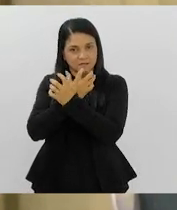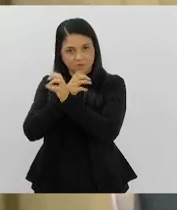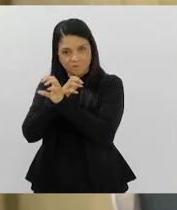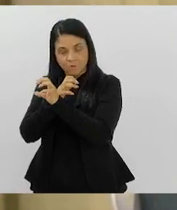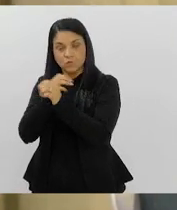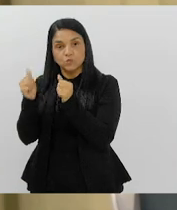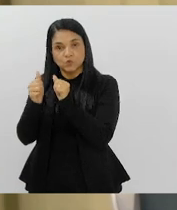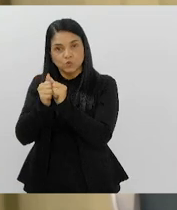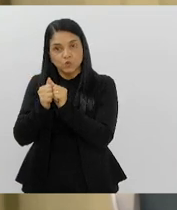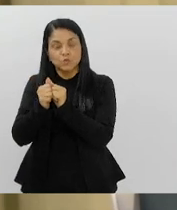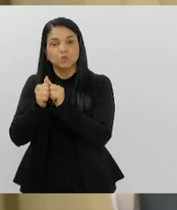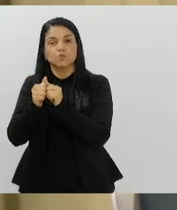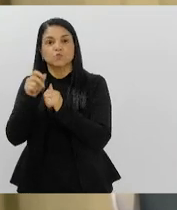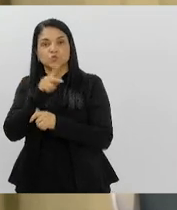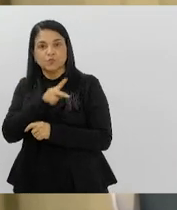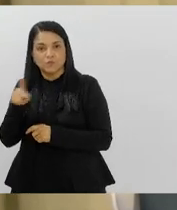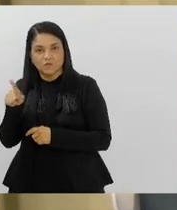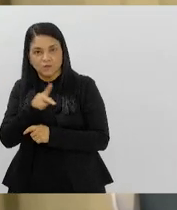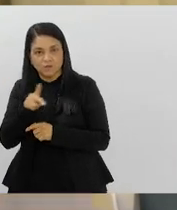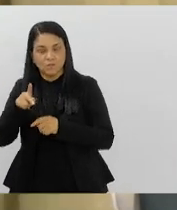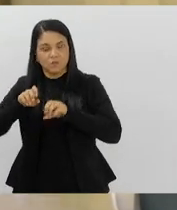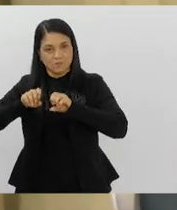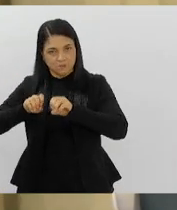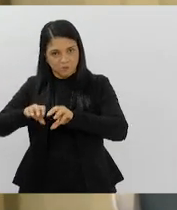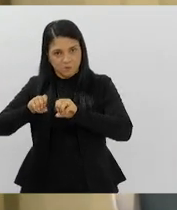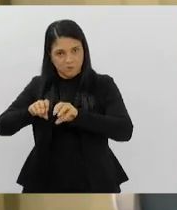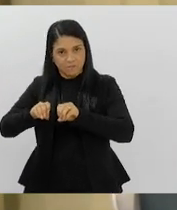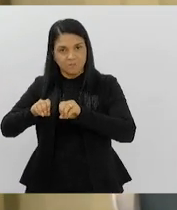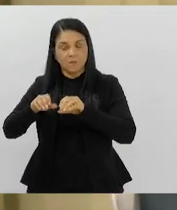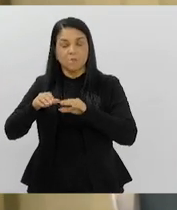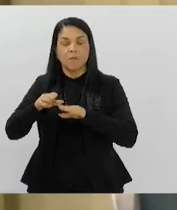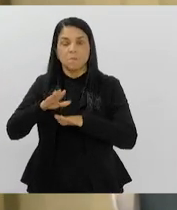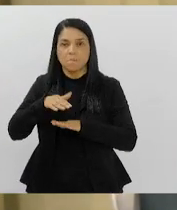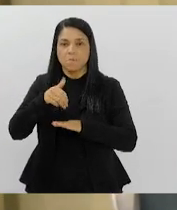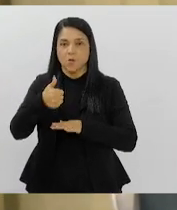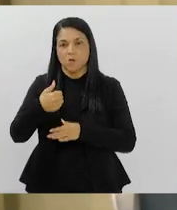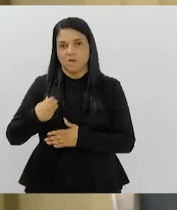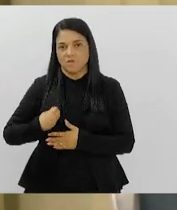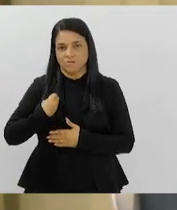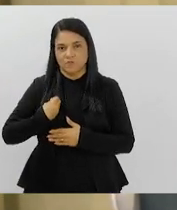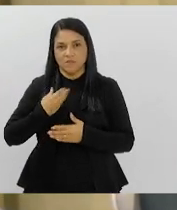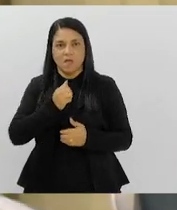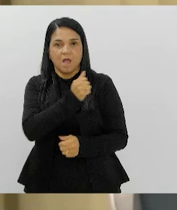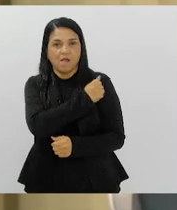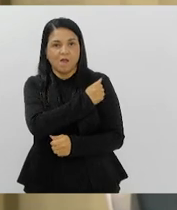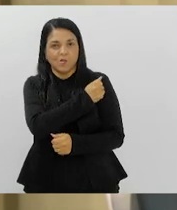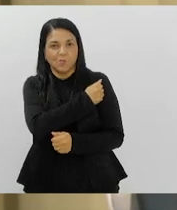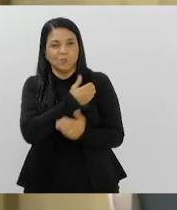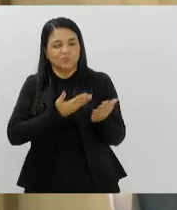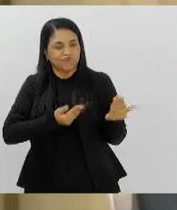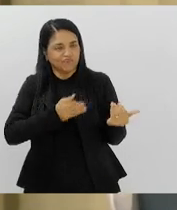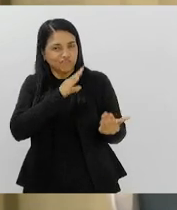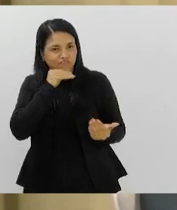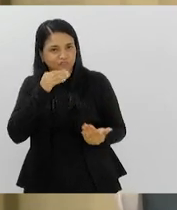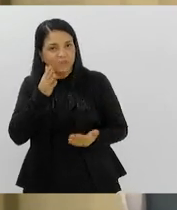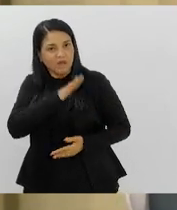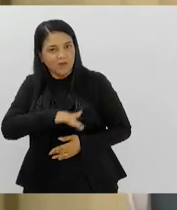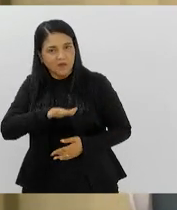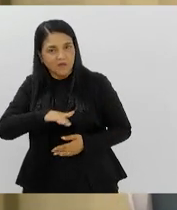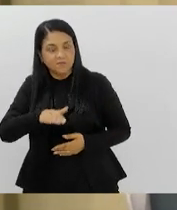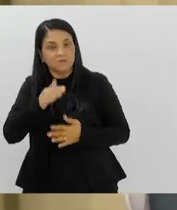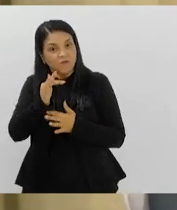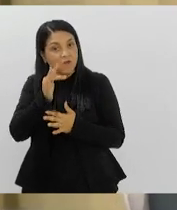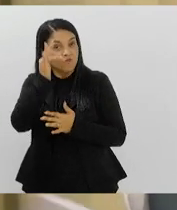educadores, juntos para melhorar a vida dos nossos estudantes, dos nossos jovens, que são, como dito já aqui, o futuro do